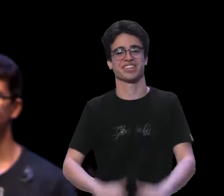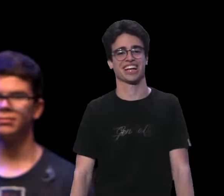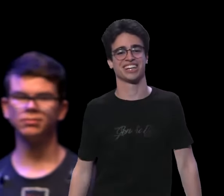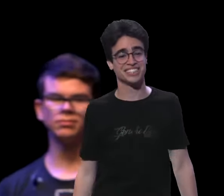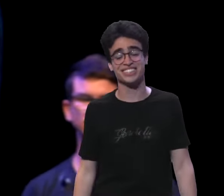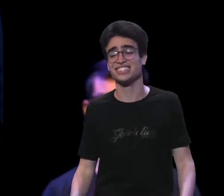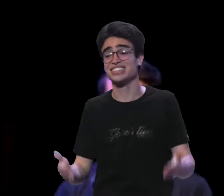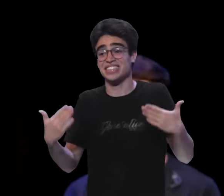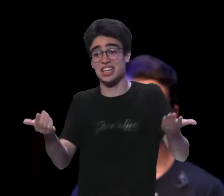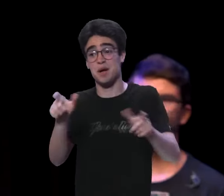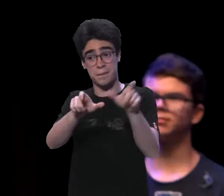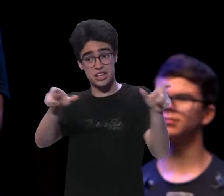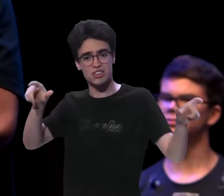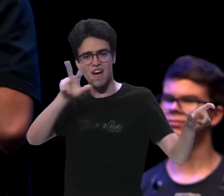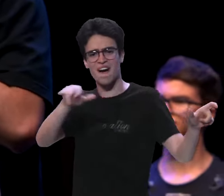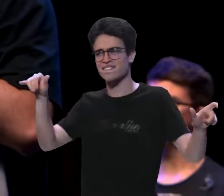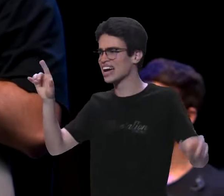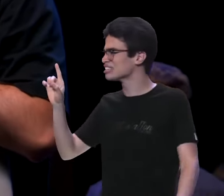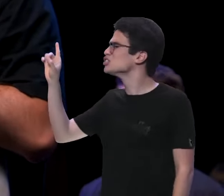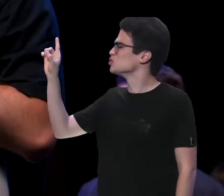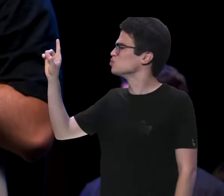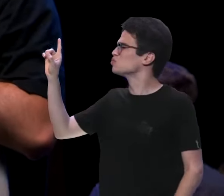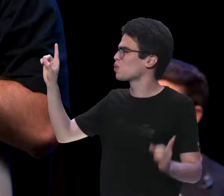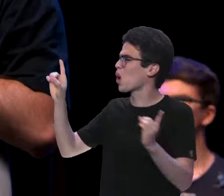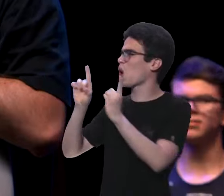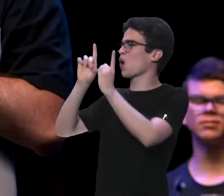E pessoas vão conhecer esse Deus.